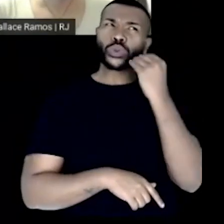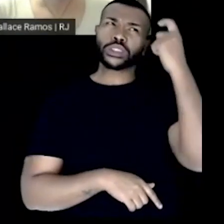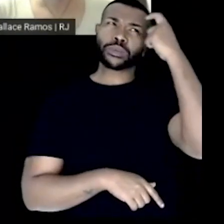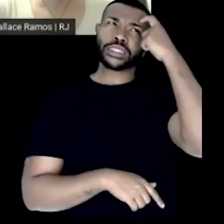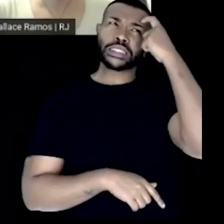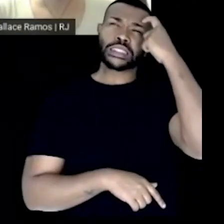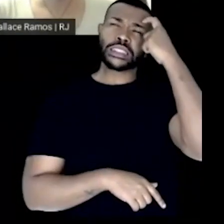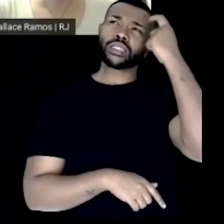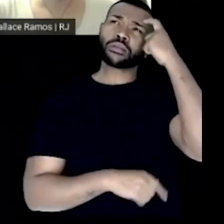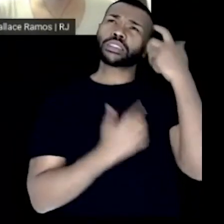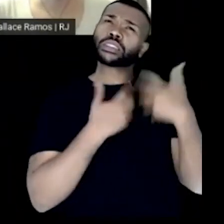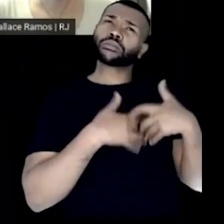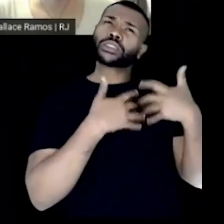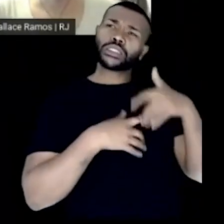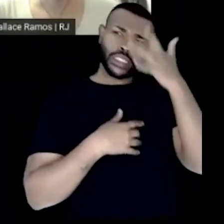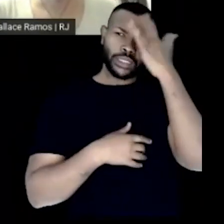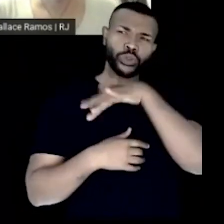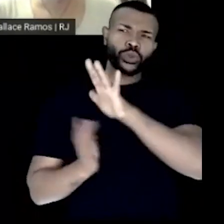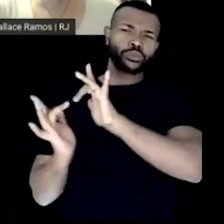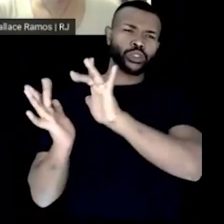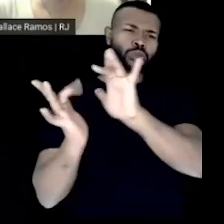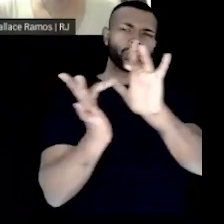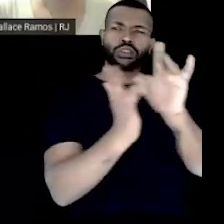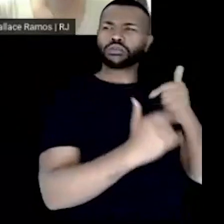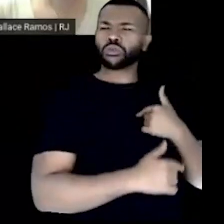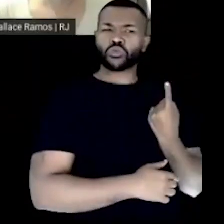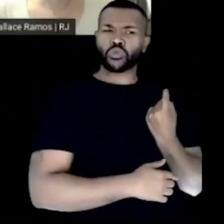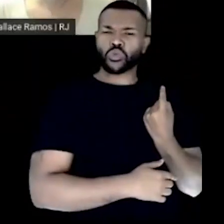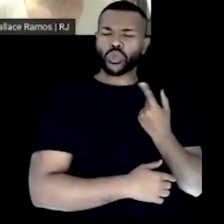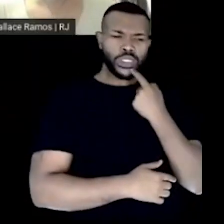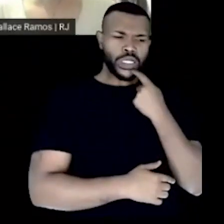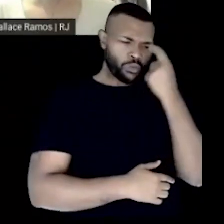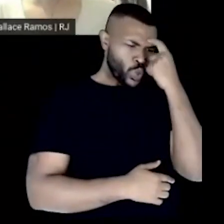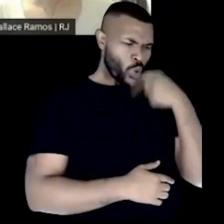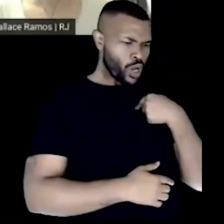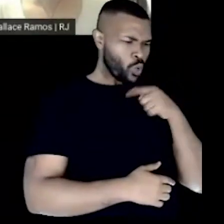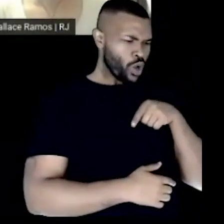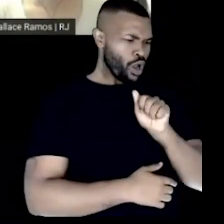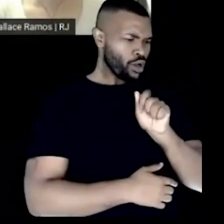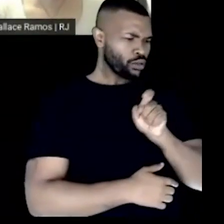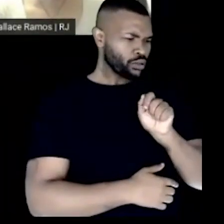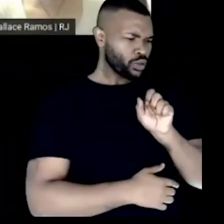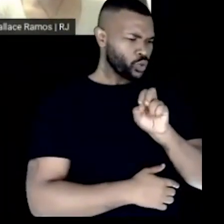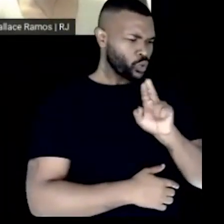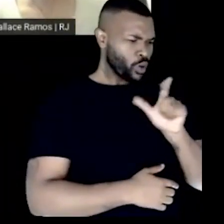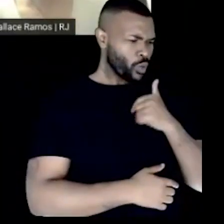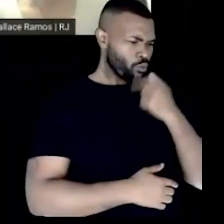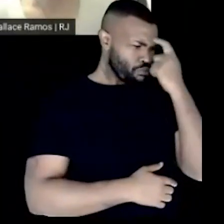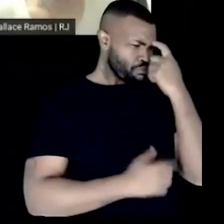foi meio tardia, assim. Então, eu, por muito tempo, as pessoas estavam todas namorando e tal, eu também, não sei.